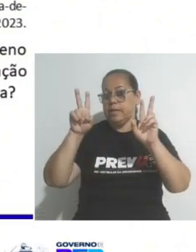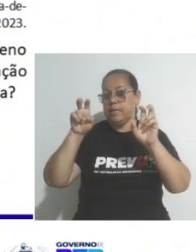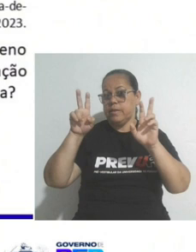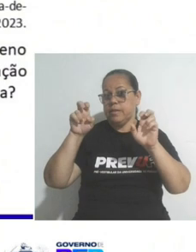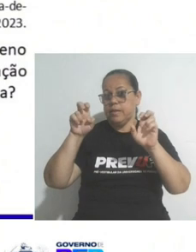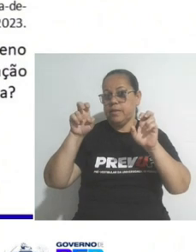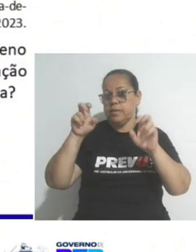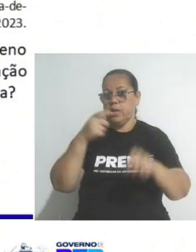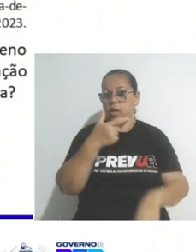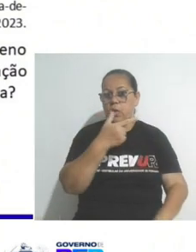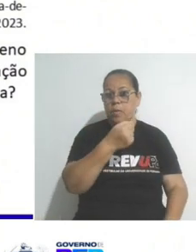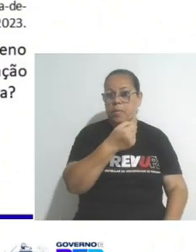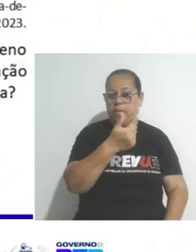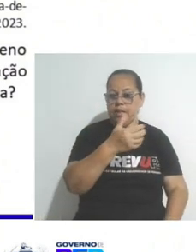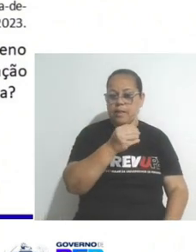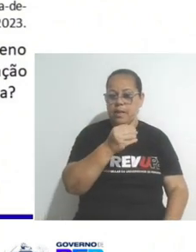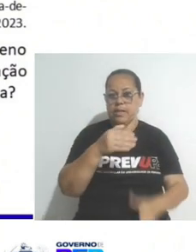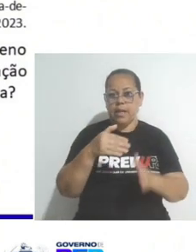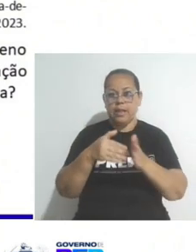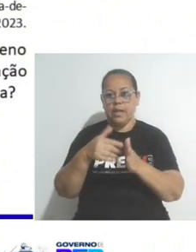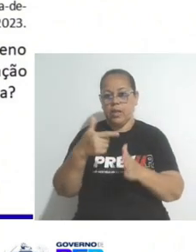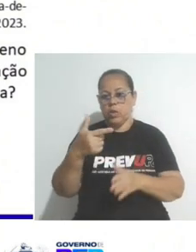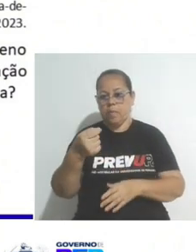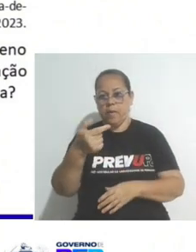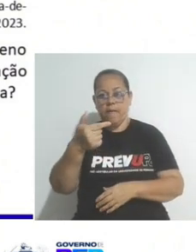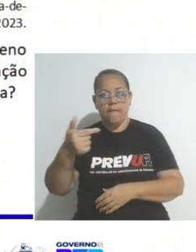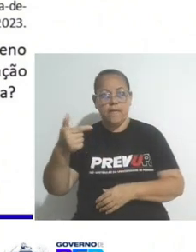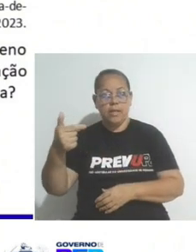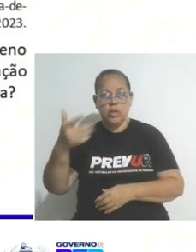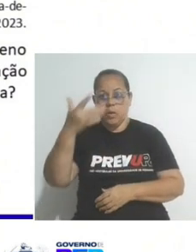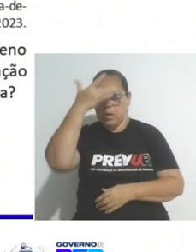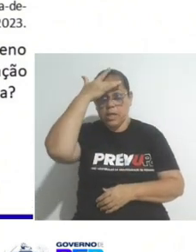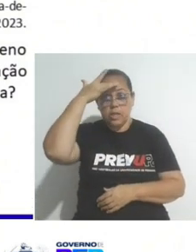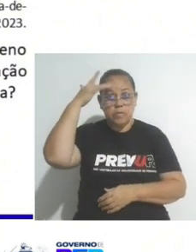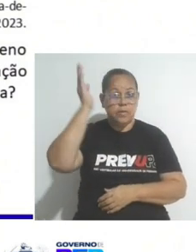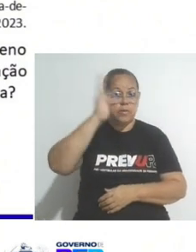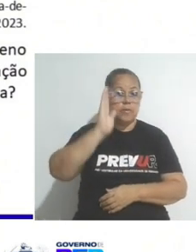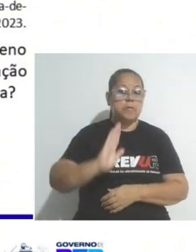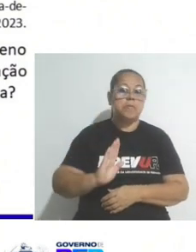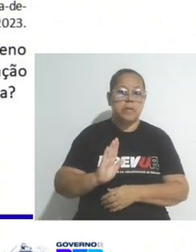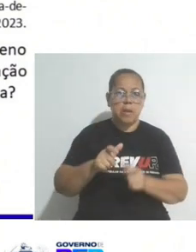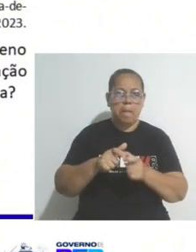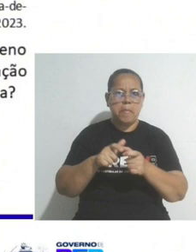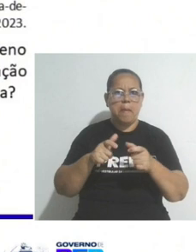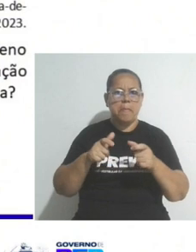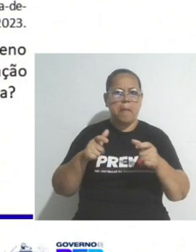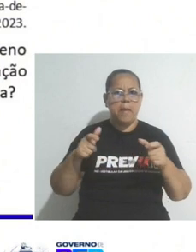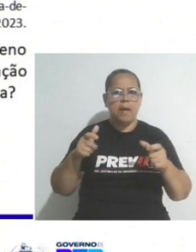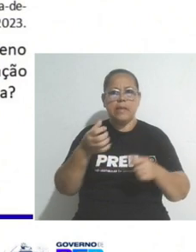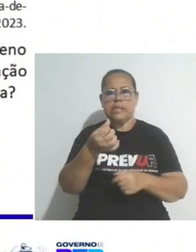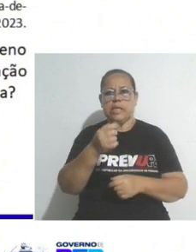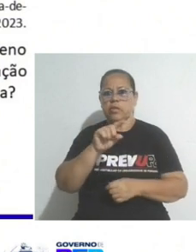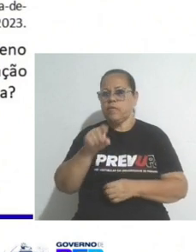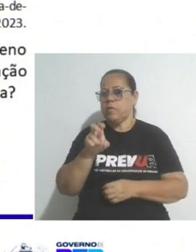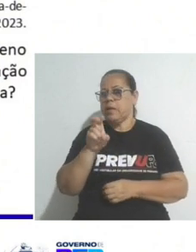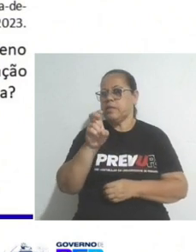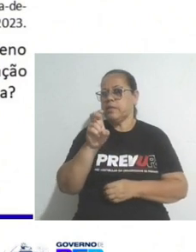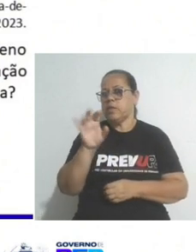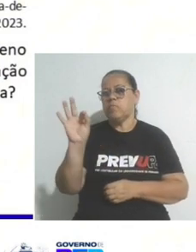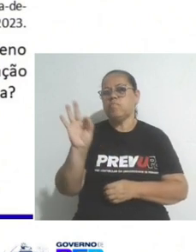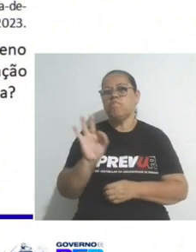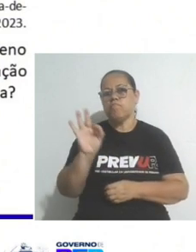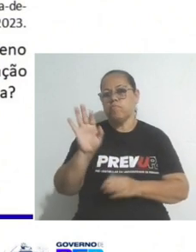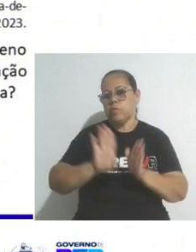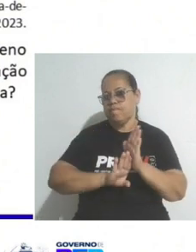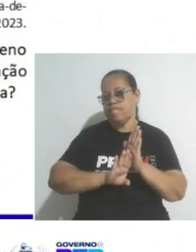de 2010 a 2022 a população brasileira cresce 6,5